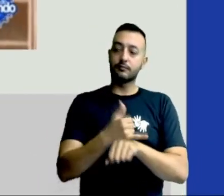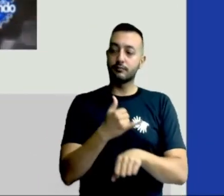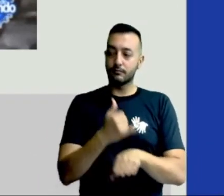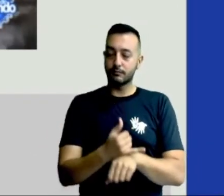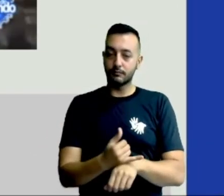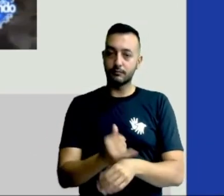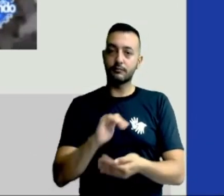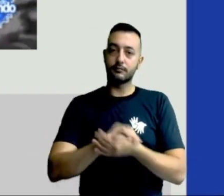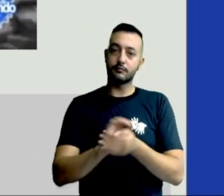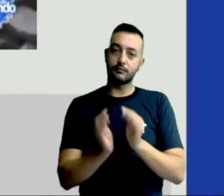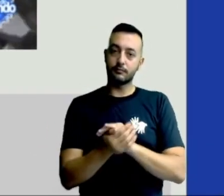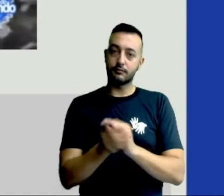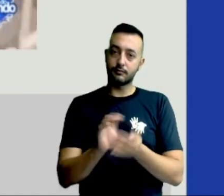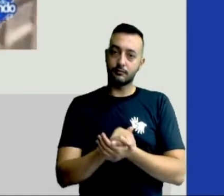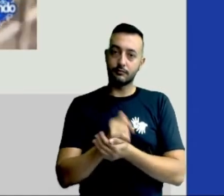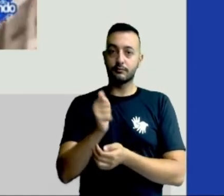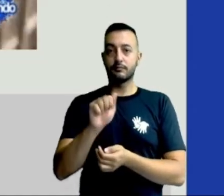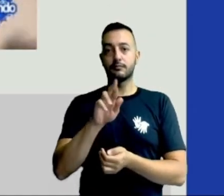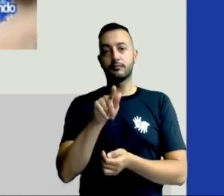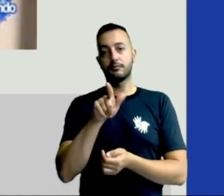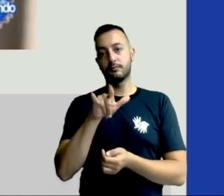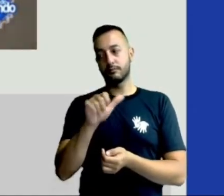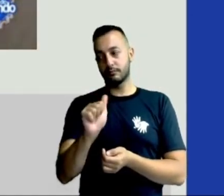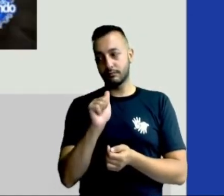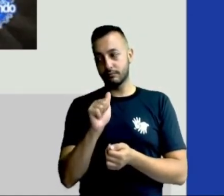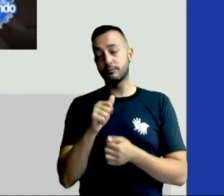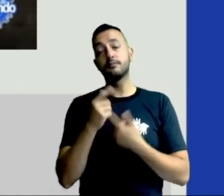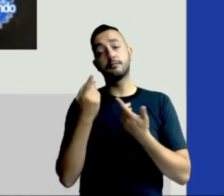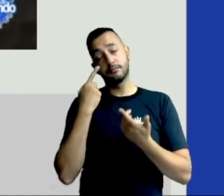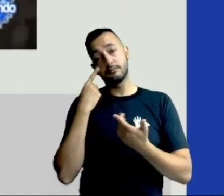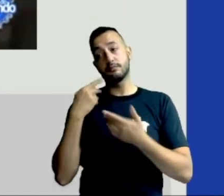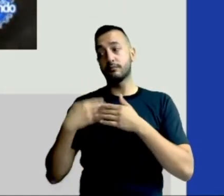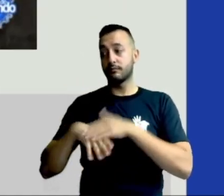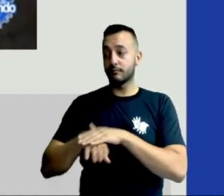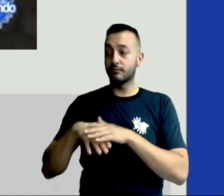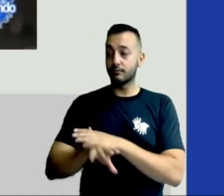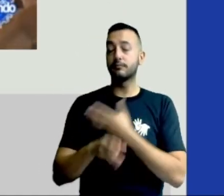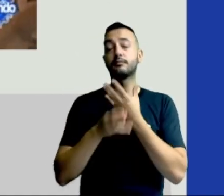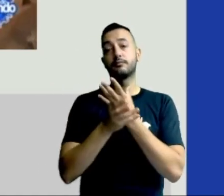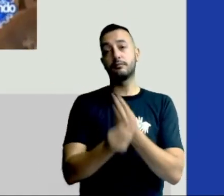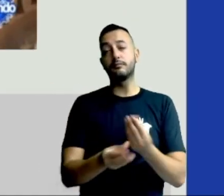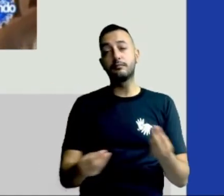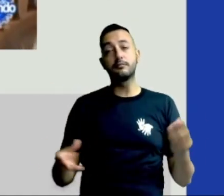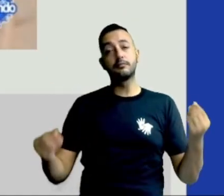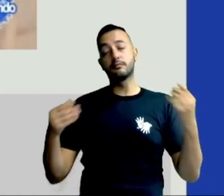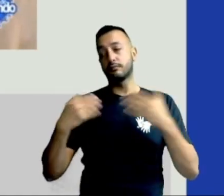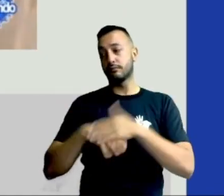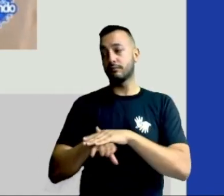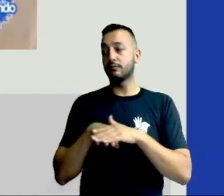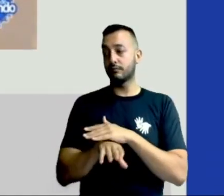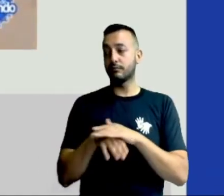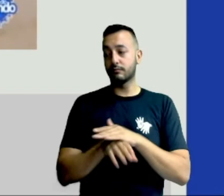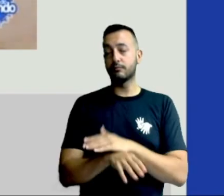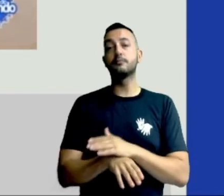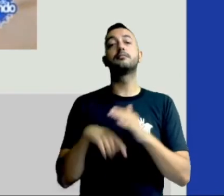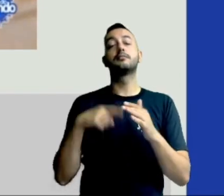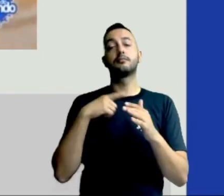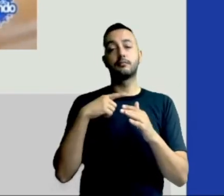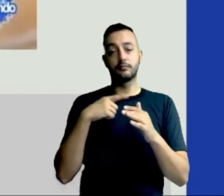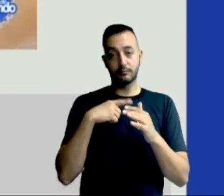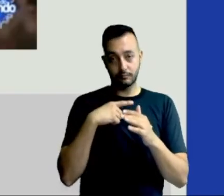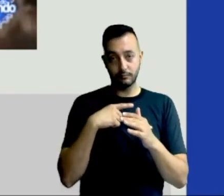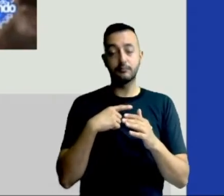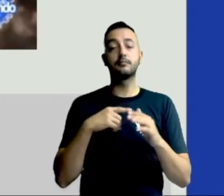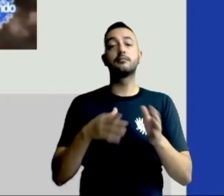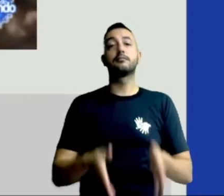e argila. O legal aqui é ver como a fábrica consegue armazenar centenas de toneladas desses materiais na vertical e